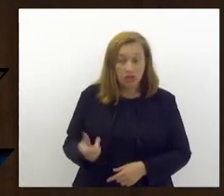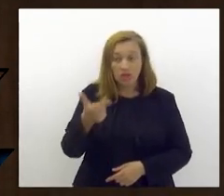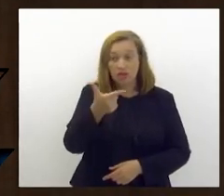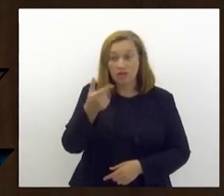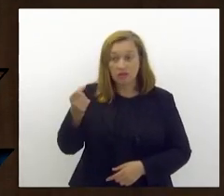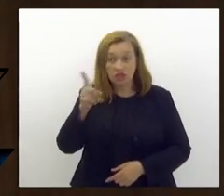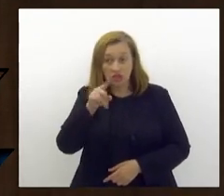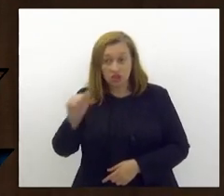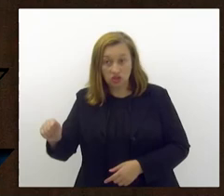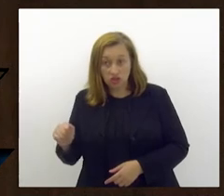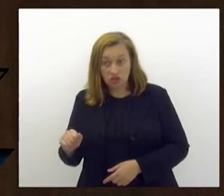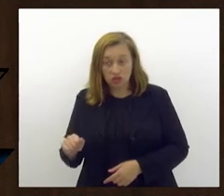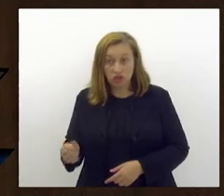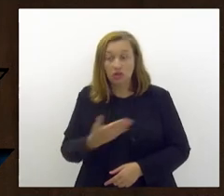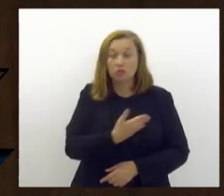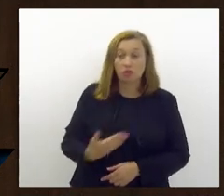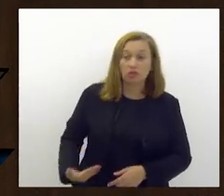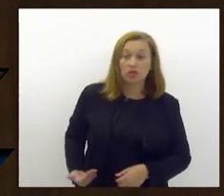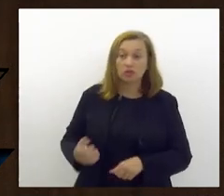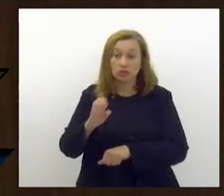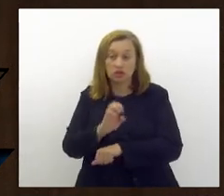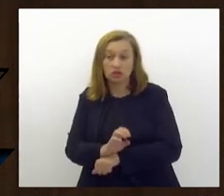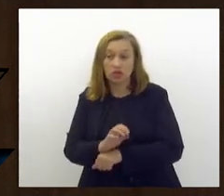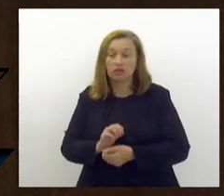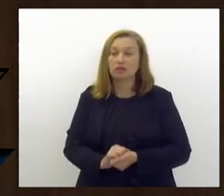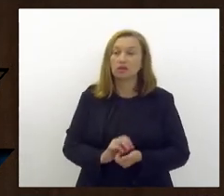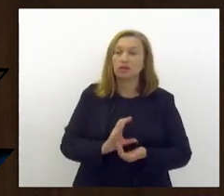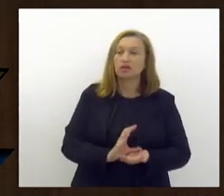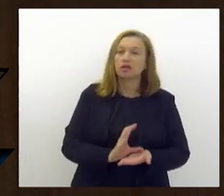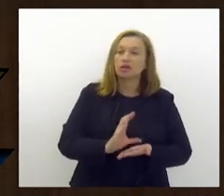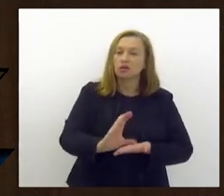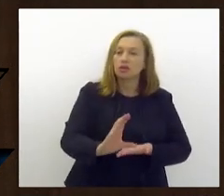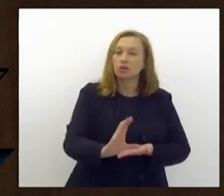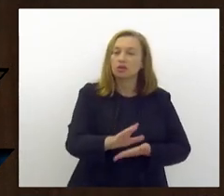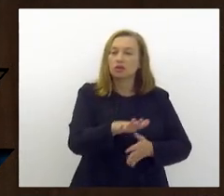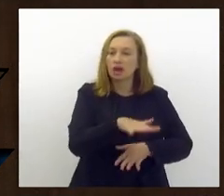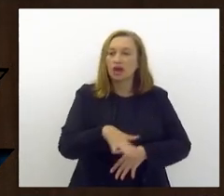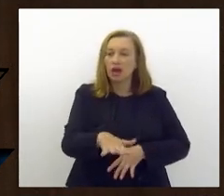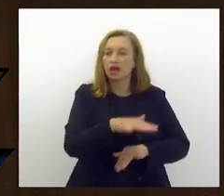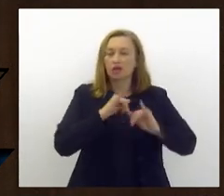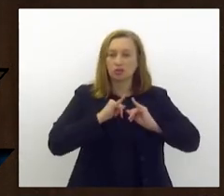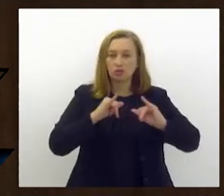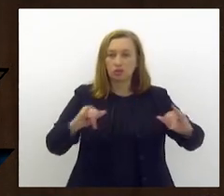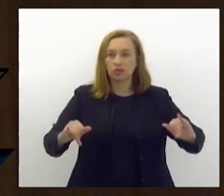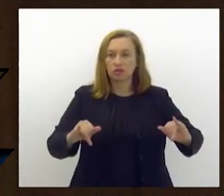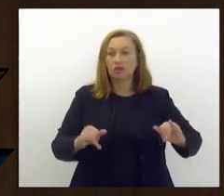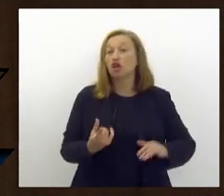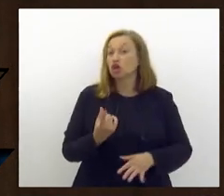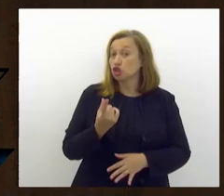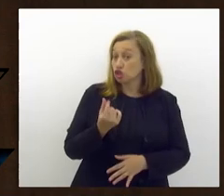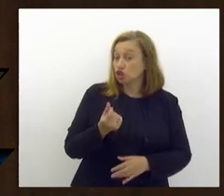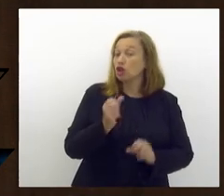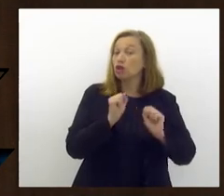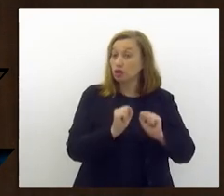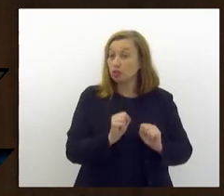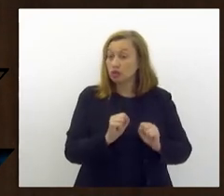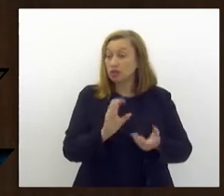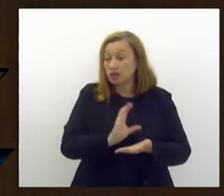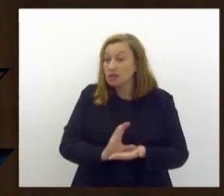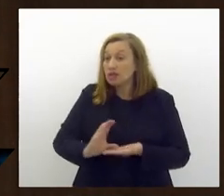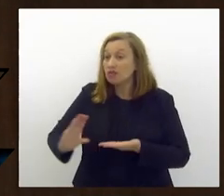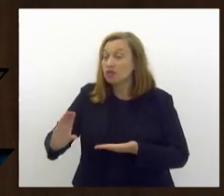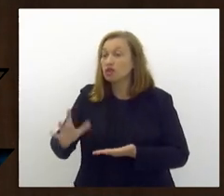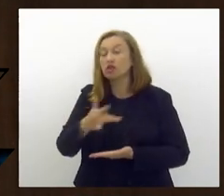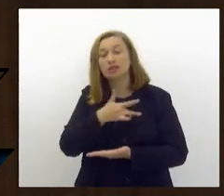dias feitas pelo governador do estado, direcionados apenas para a publicidade. Ou seja, dinheiro que poderia estar sendo investido